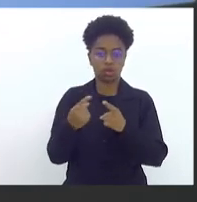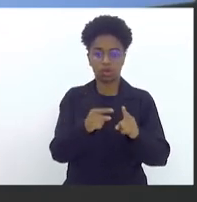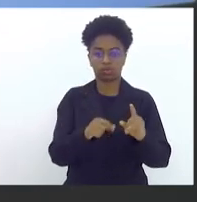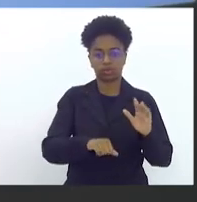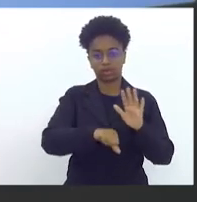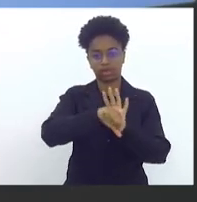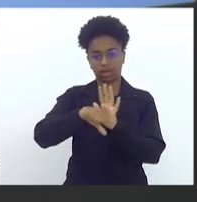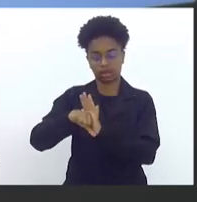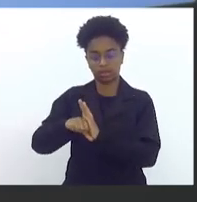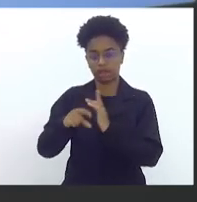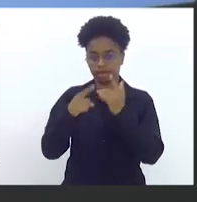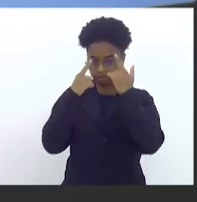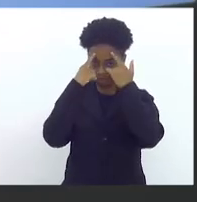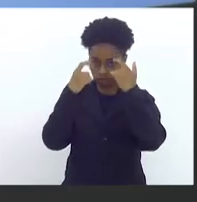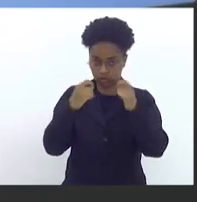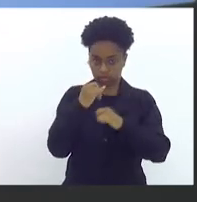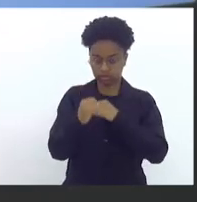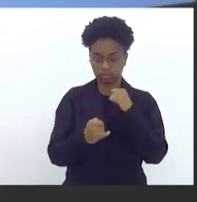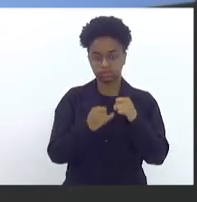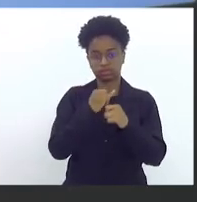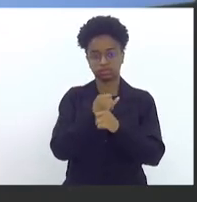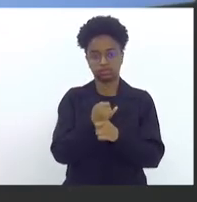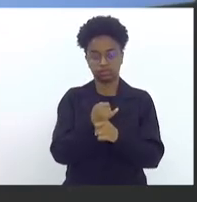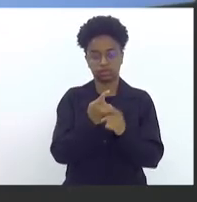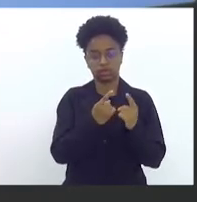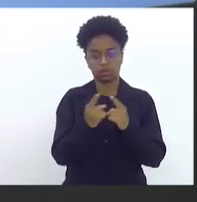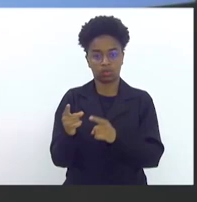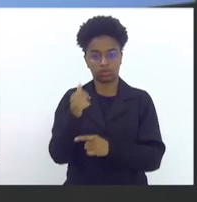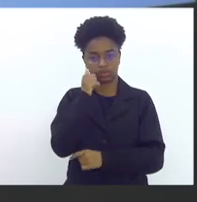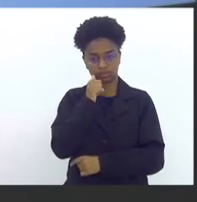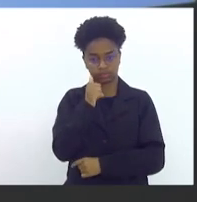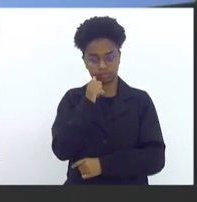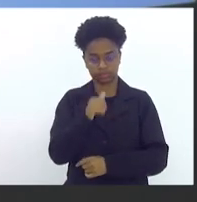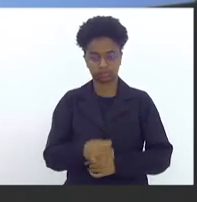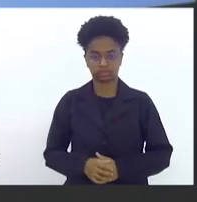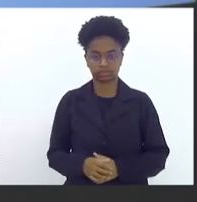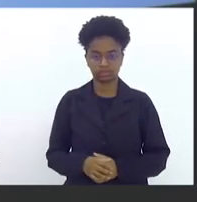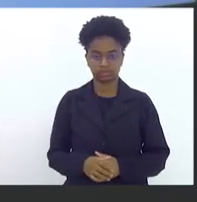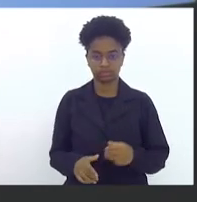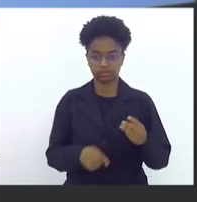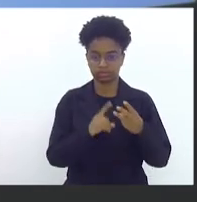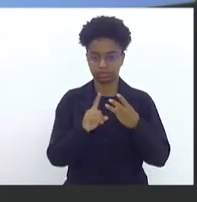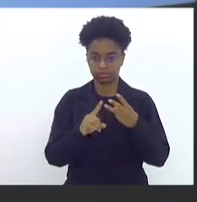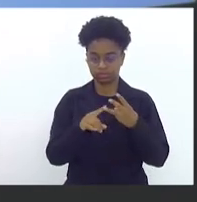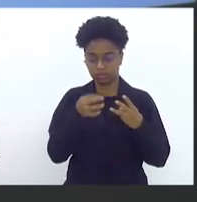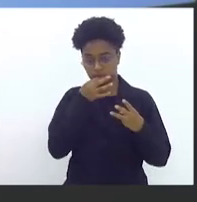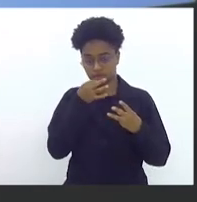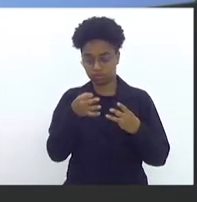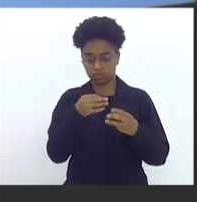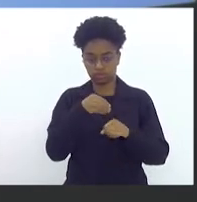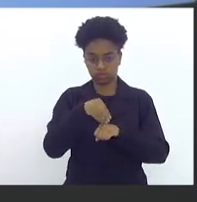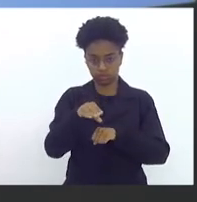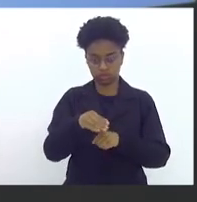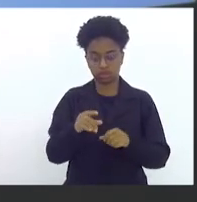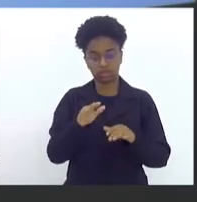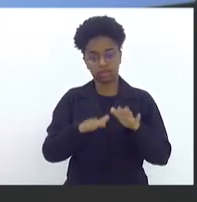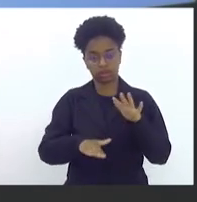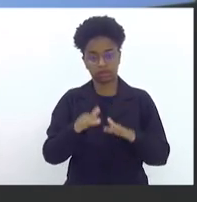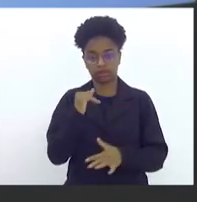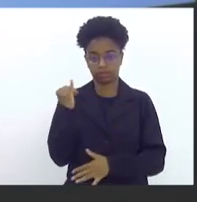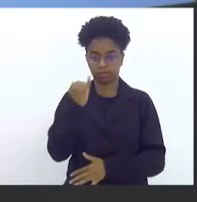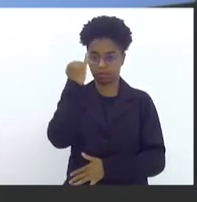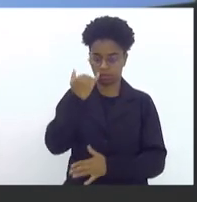tipo de crime de violência cibernética contra as mulheres a terceira sugestão Talvez seja bem